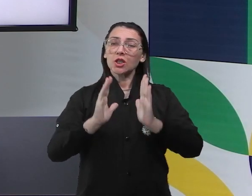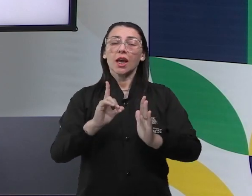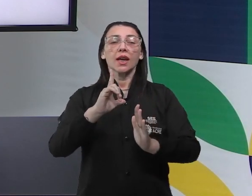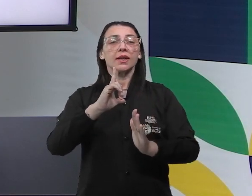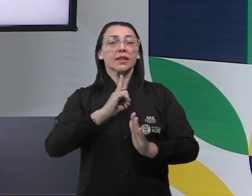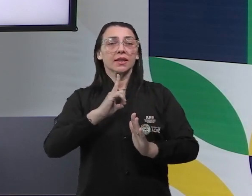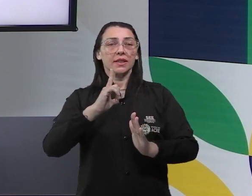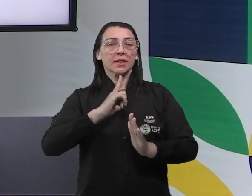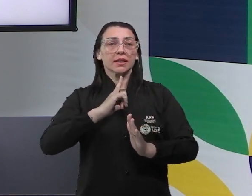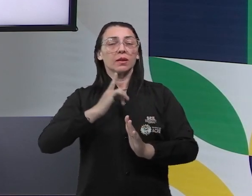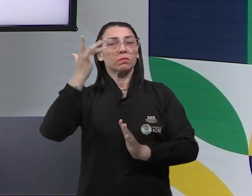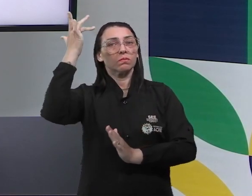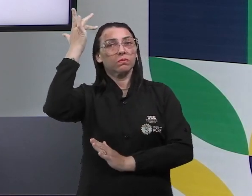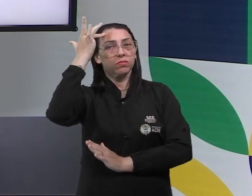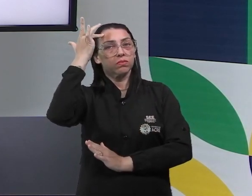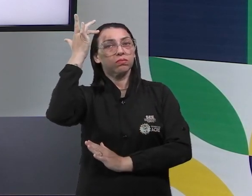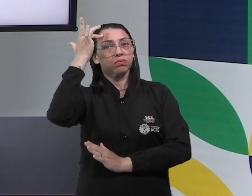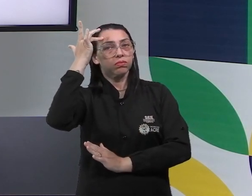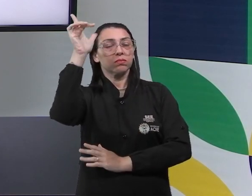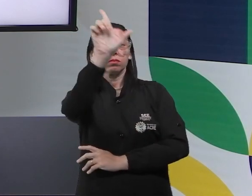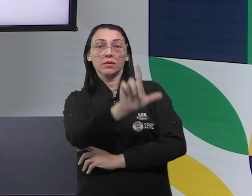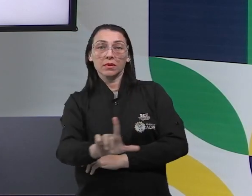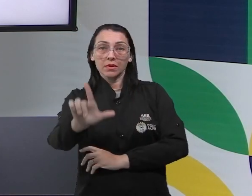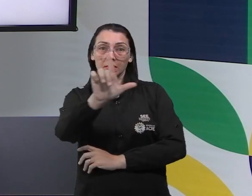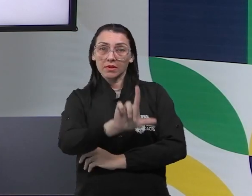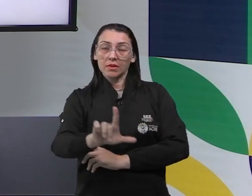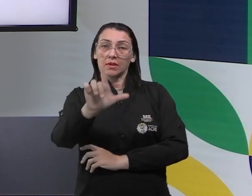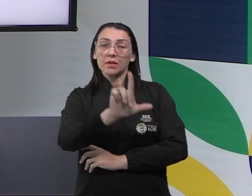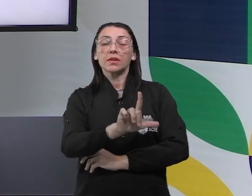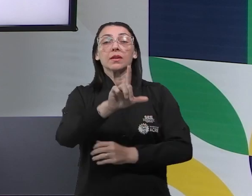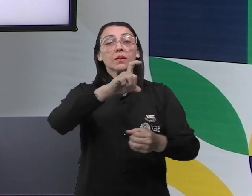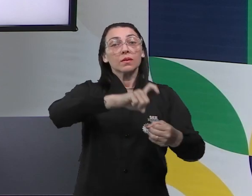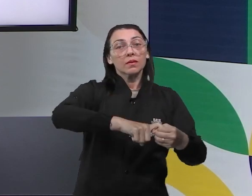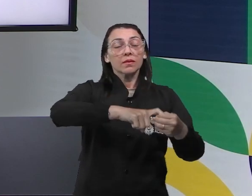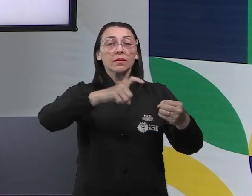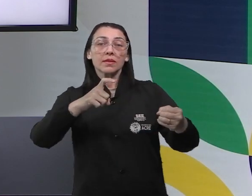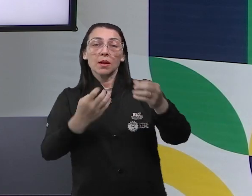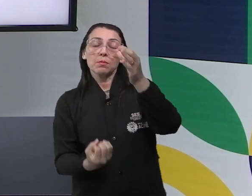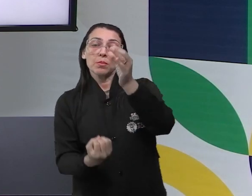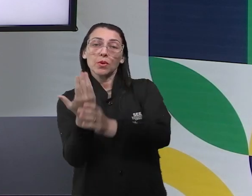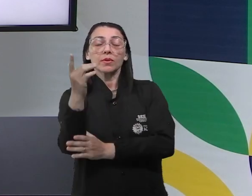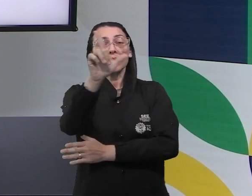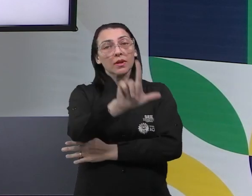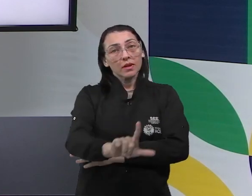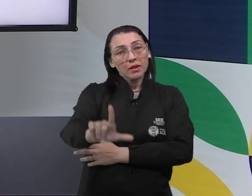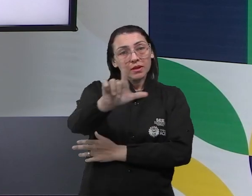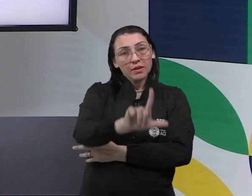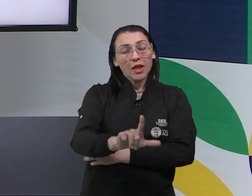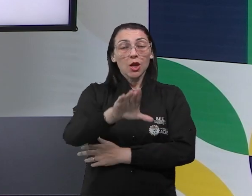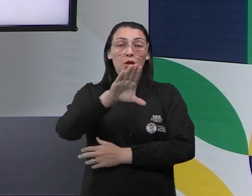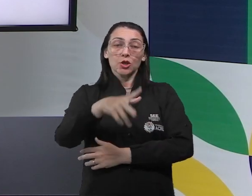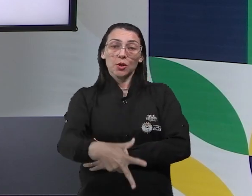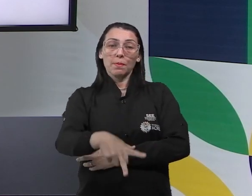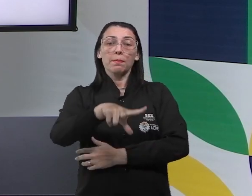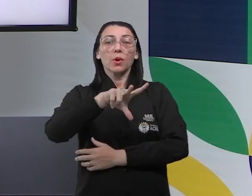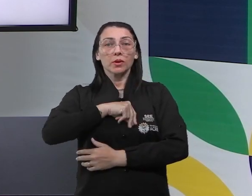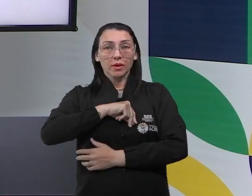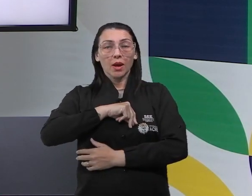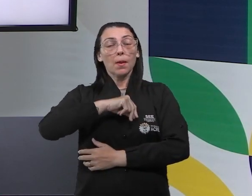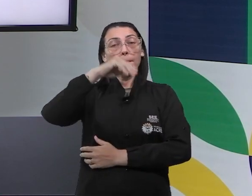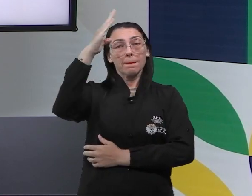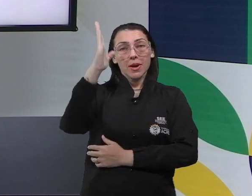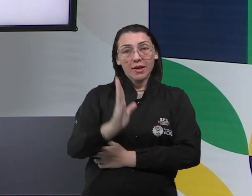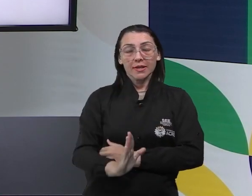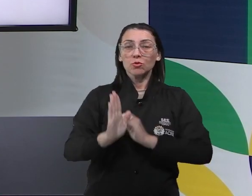uma maturidade literária que se desvincula da produção literária de Portugal. Então, o Brasil